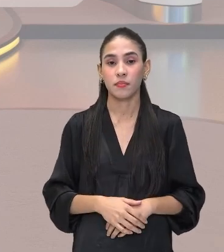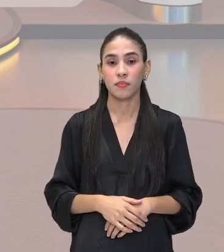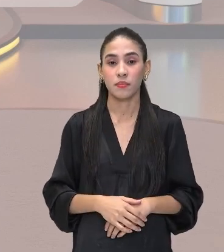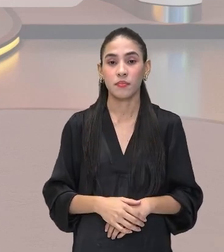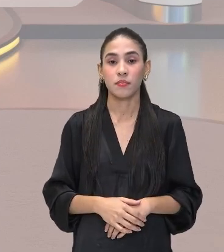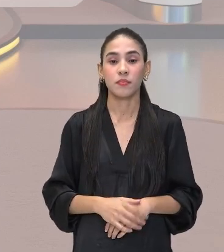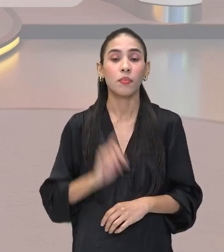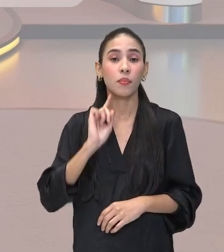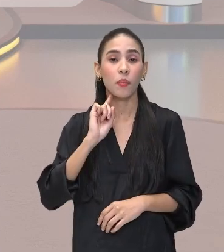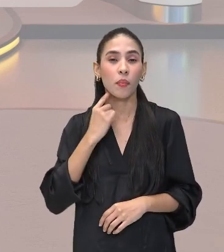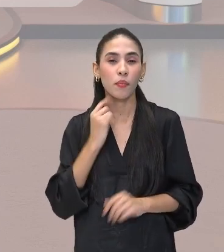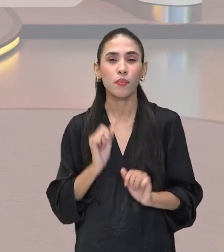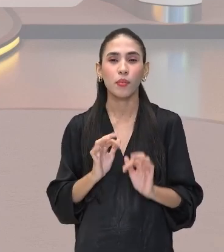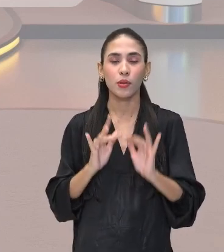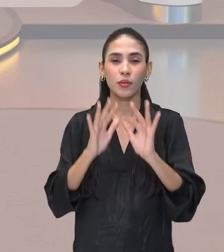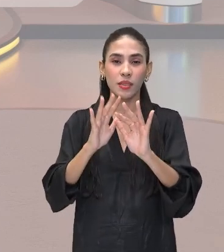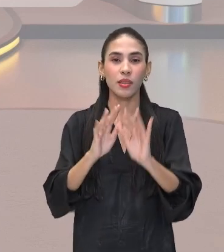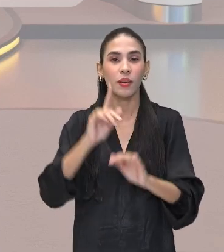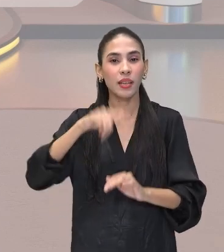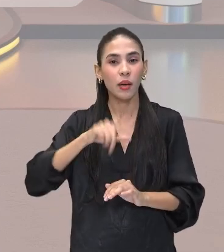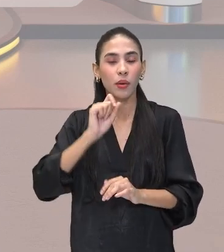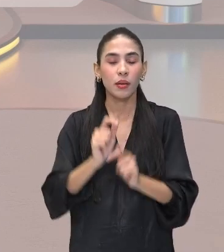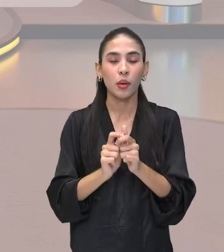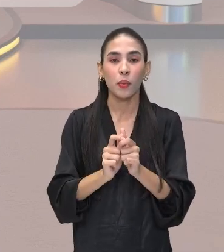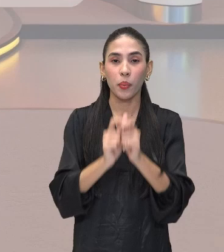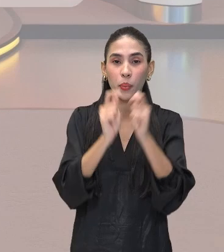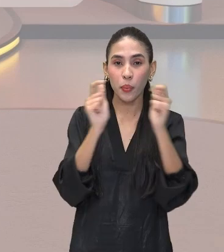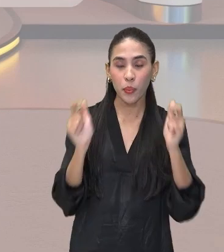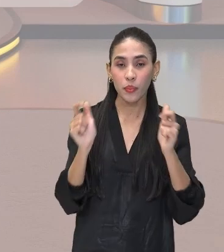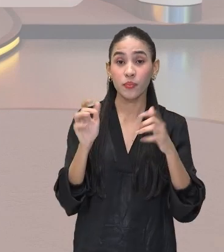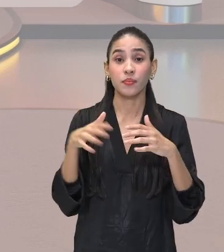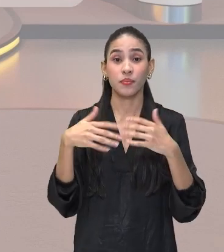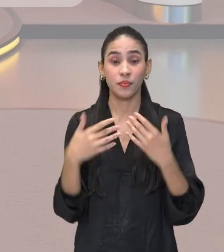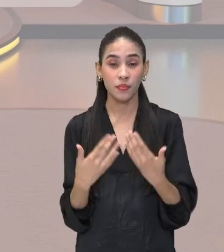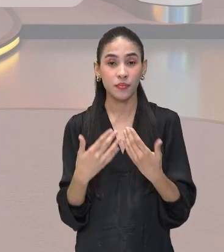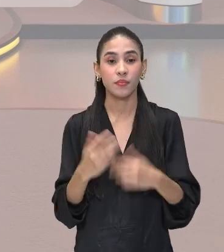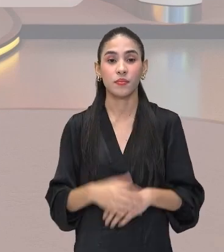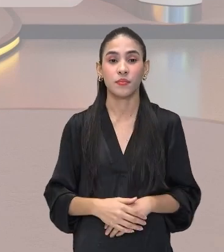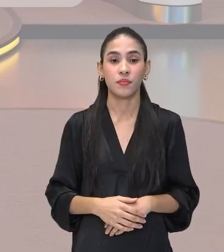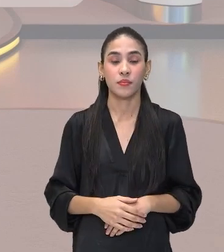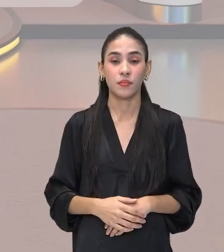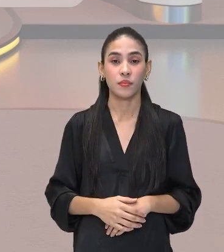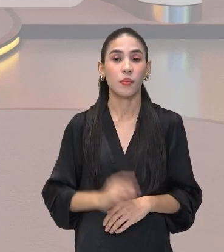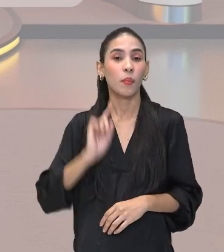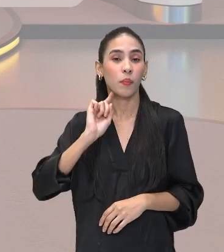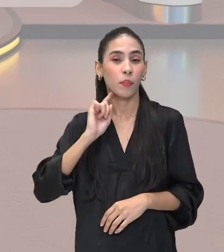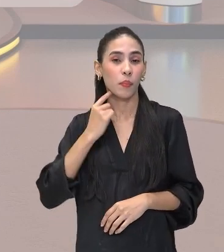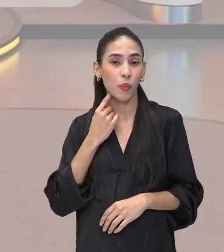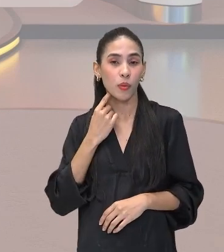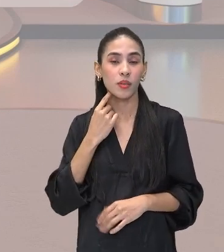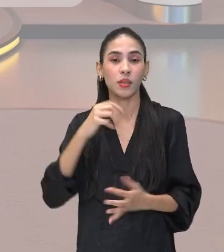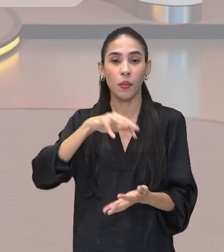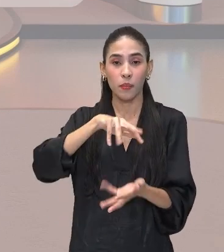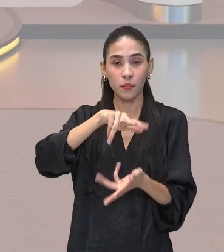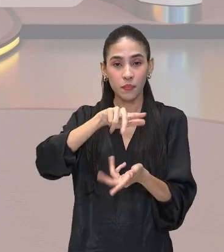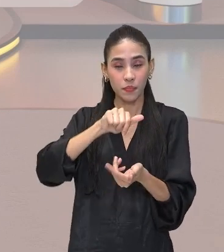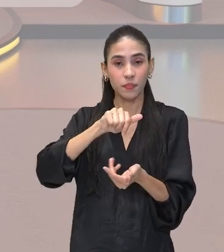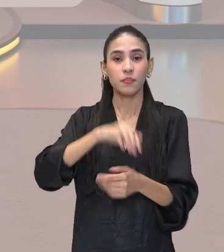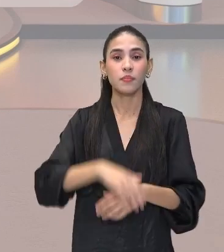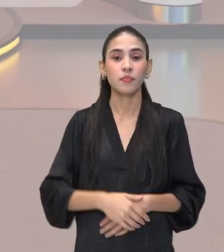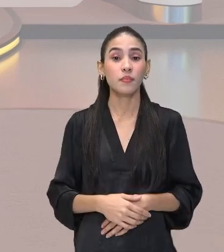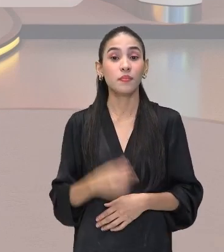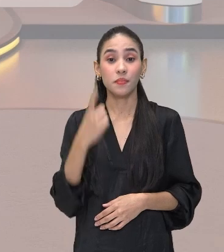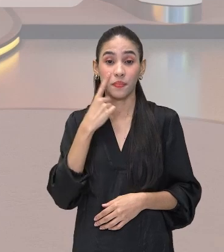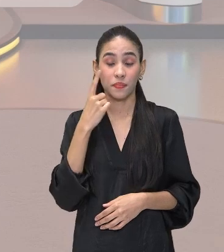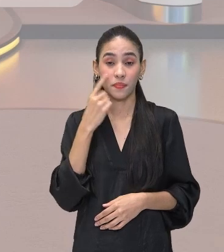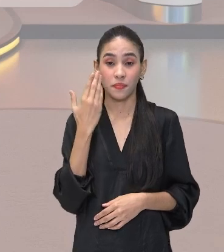aí que é bastante crescente. Então nós estamos falando da poluição atmosférica e a gente vai dar uma